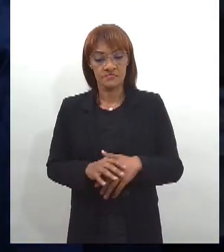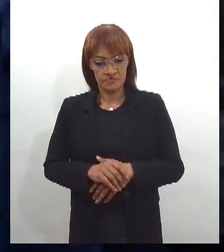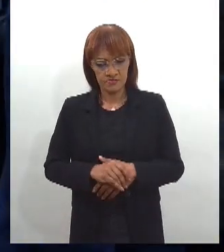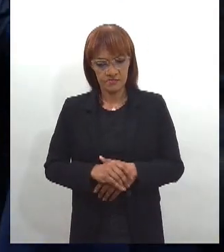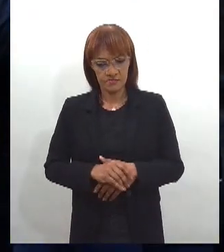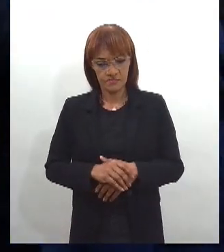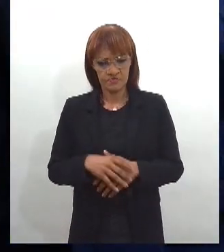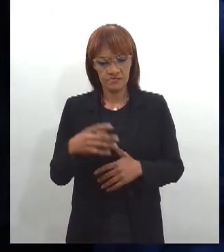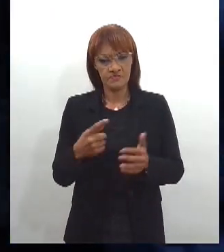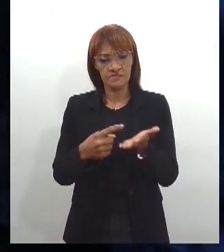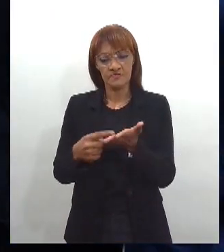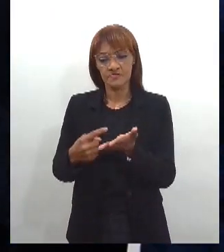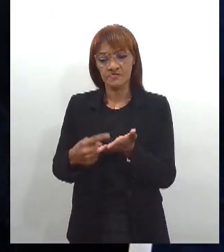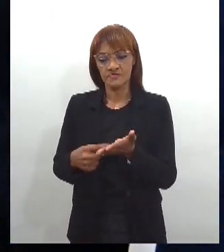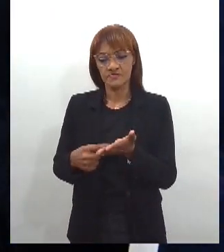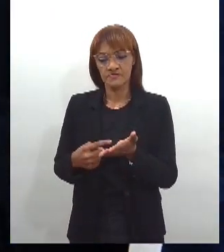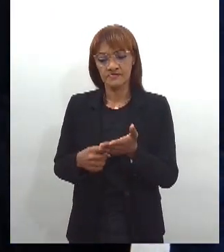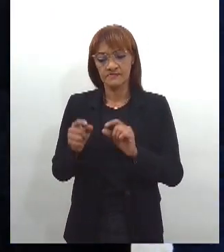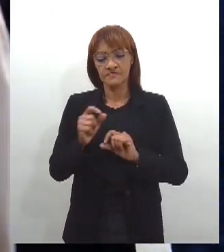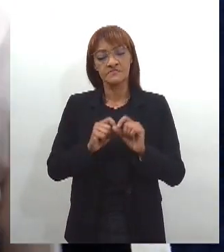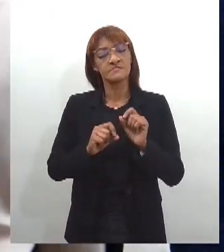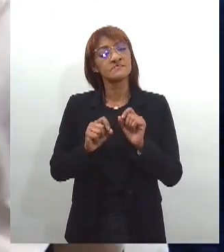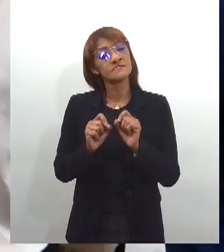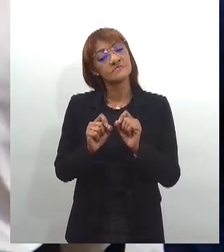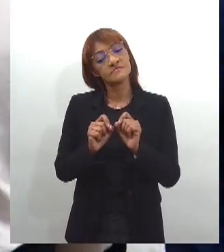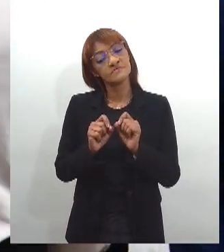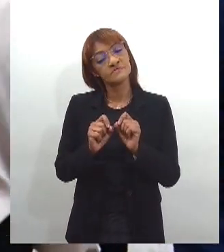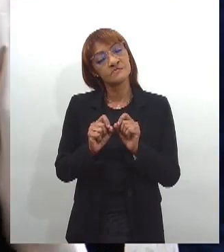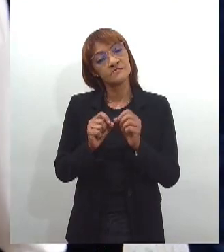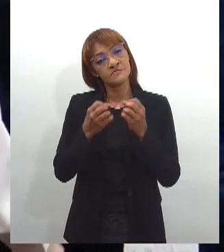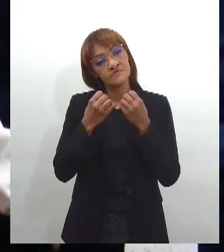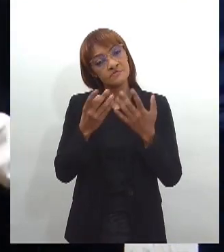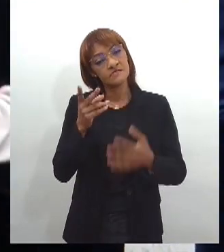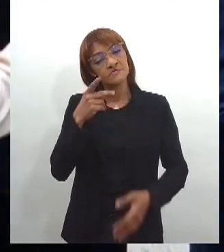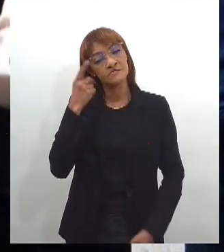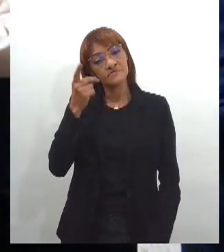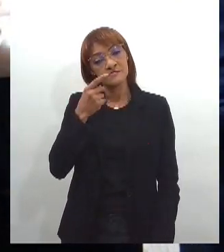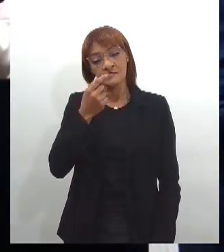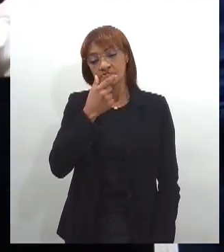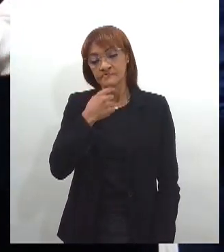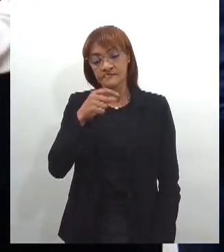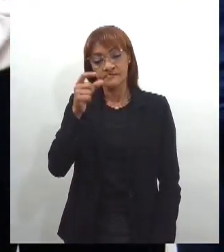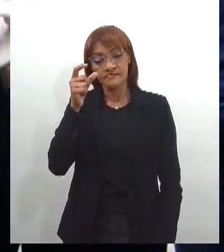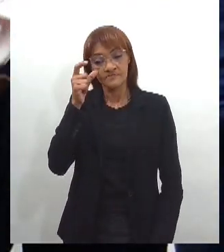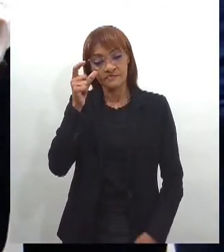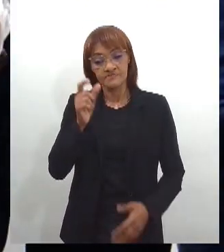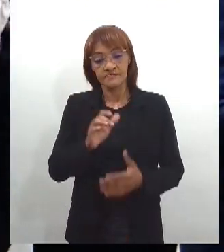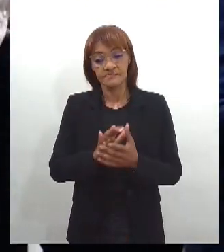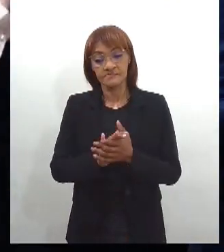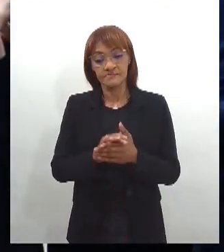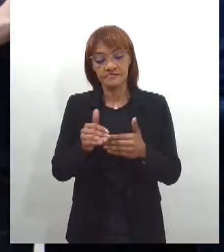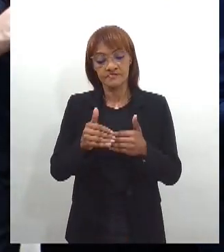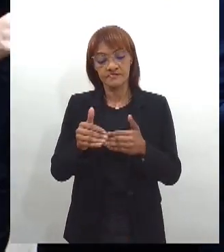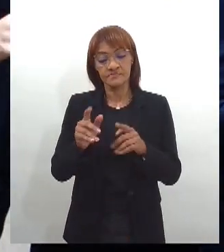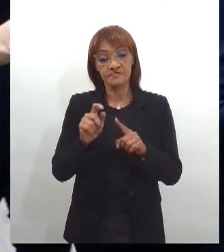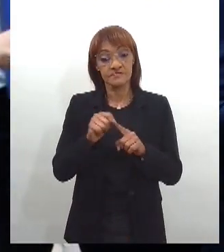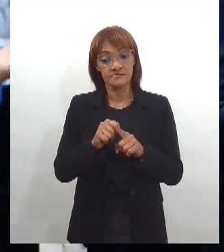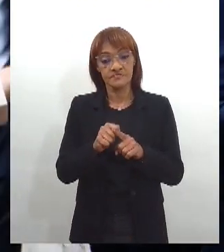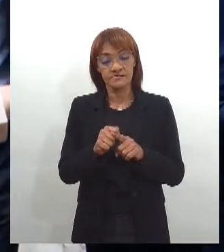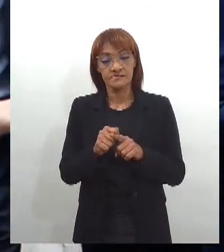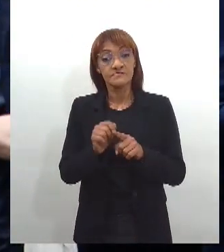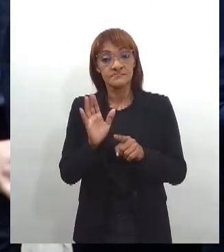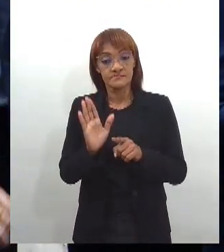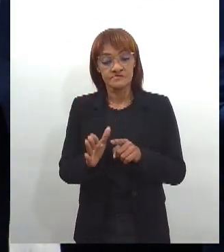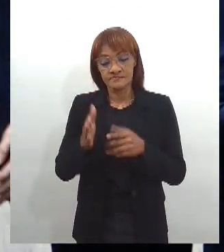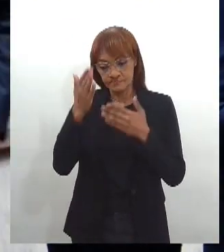acordo da oposição, mas é muita honra, né? O deputado Geórgio Passos agora faz parte da mesa, a próxima mesa, só lembrando, né? Mas agradecer demais,